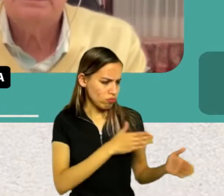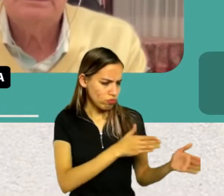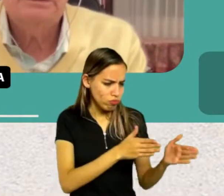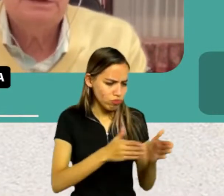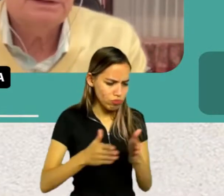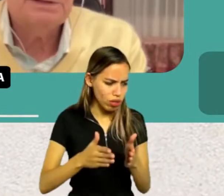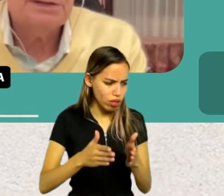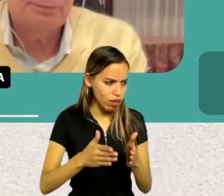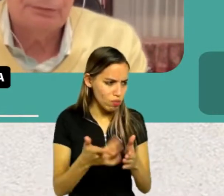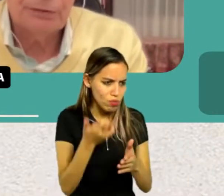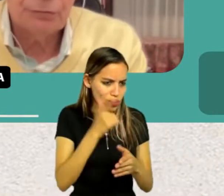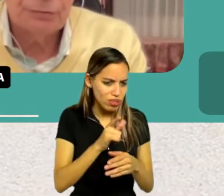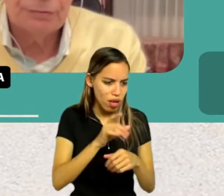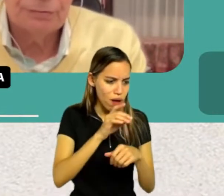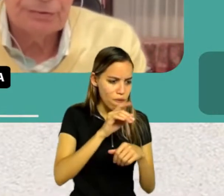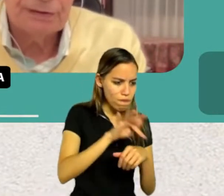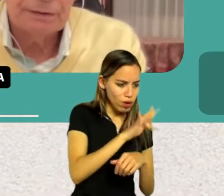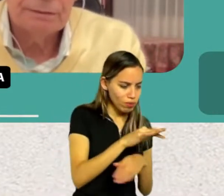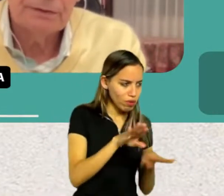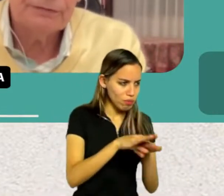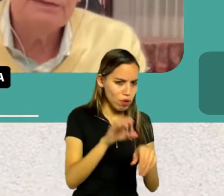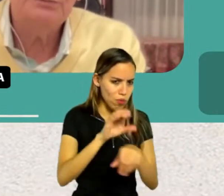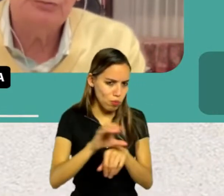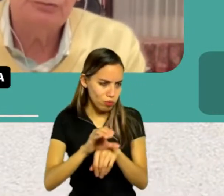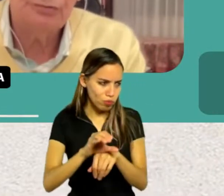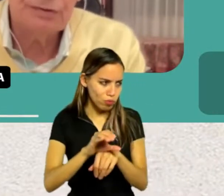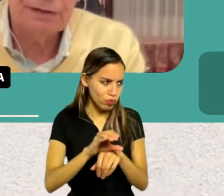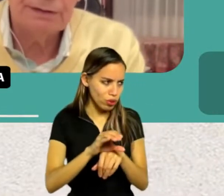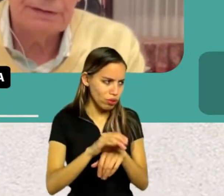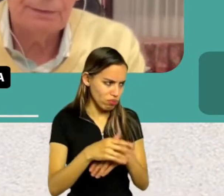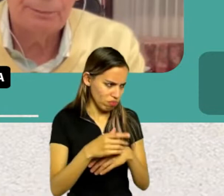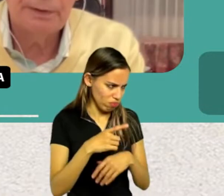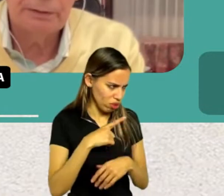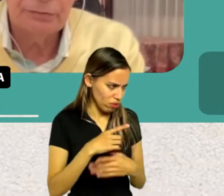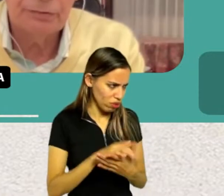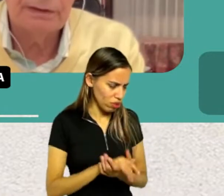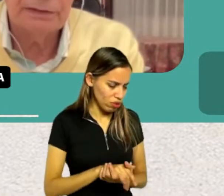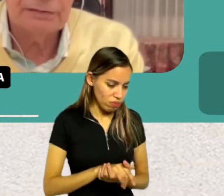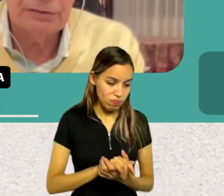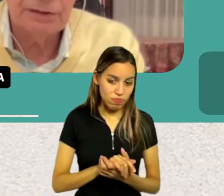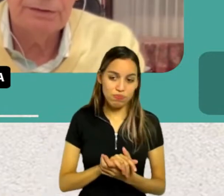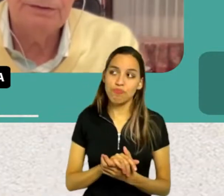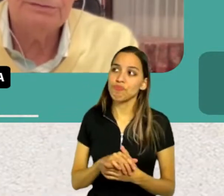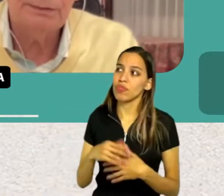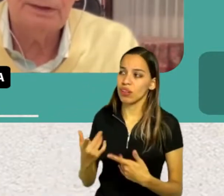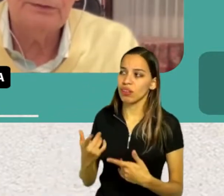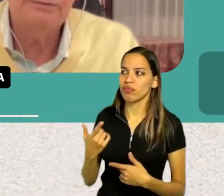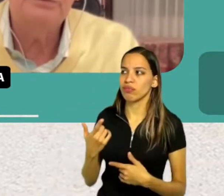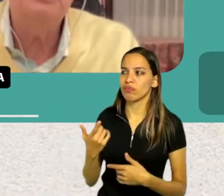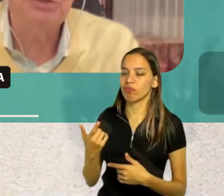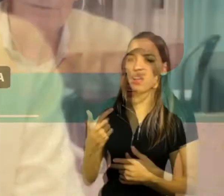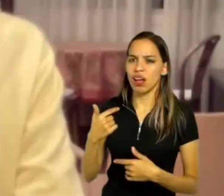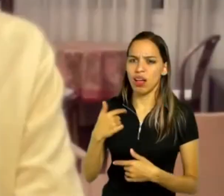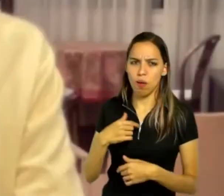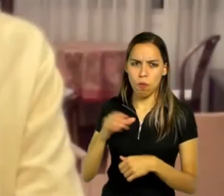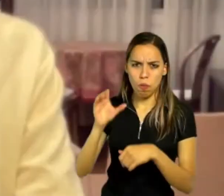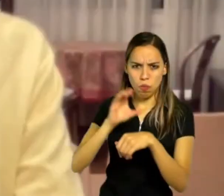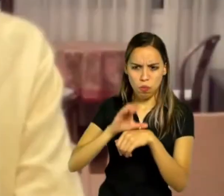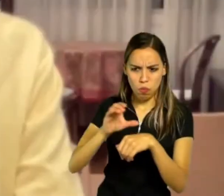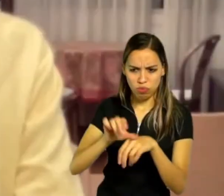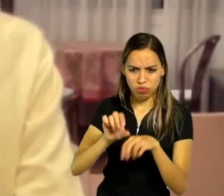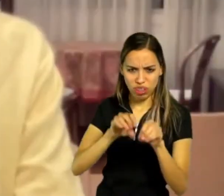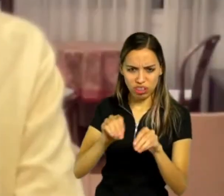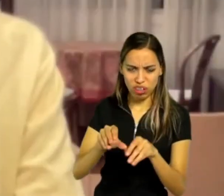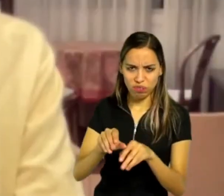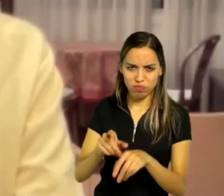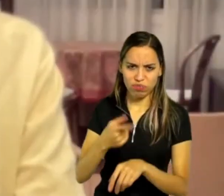Olha, eu nunca quis ser professor de cursinho. Nós fundamos um cursinho aqui em São Paulo, João Carlos de Geni e eu, chamado Objetivo, o